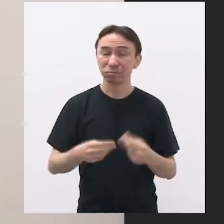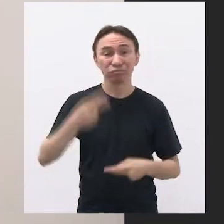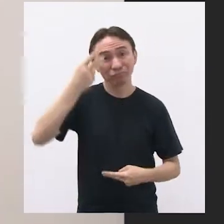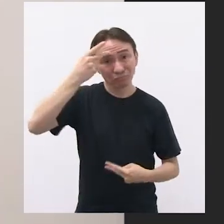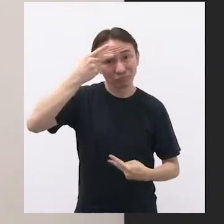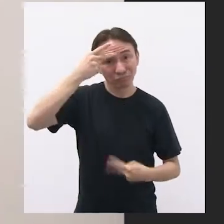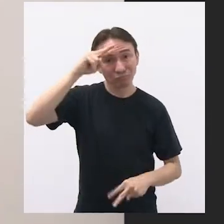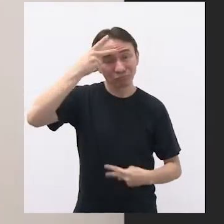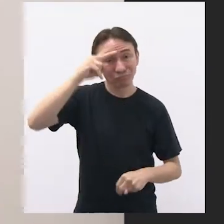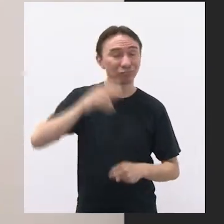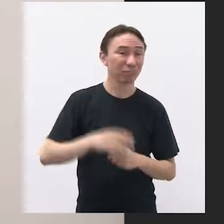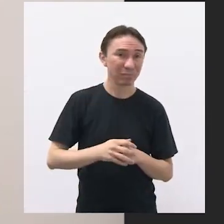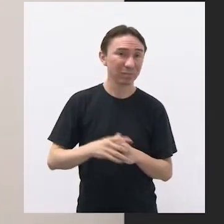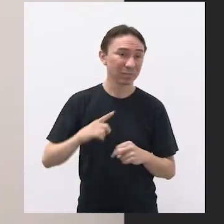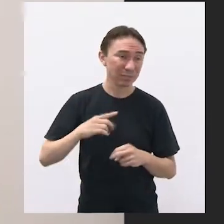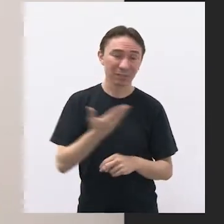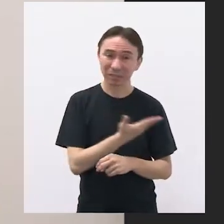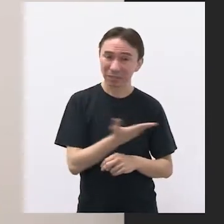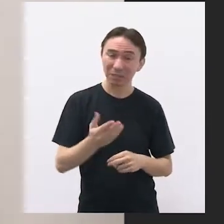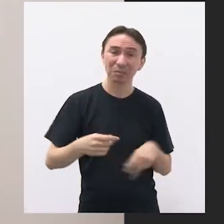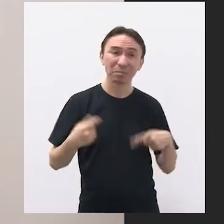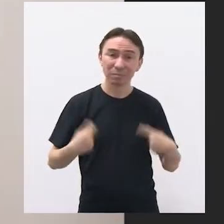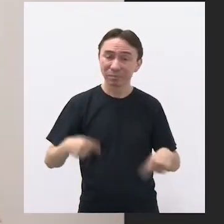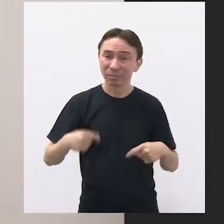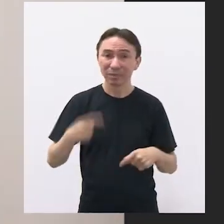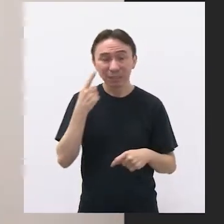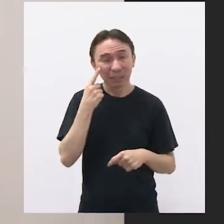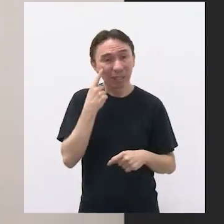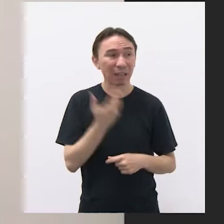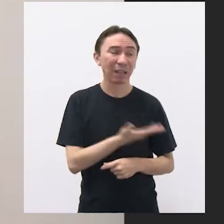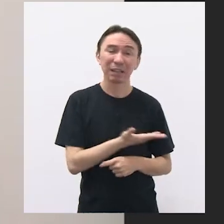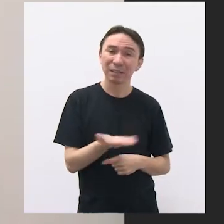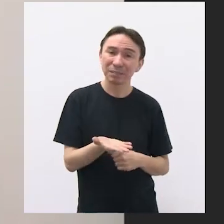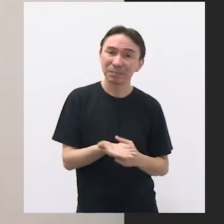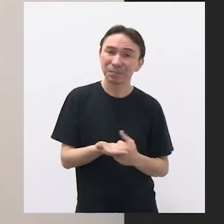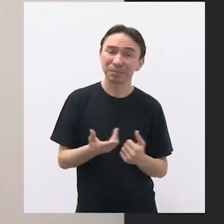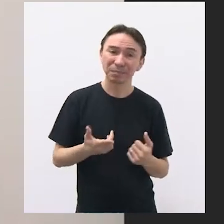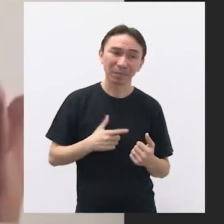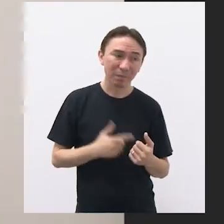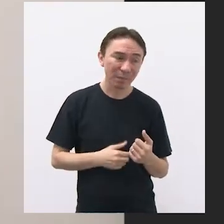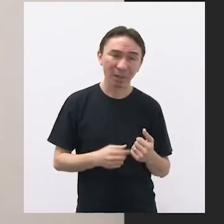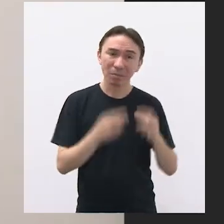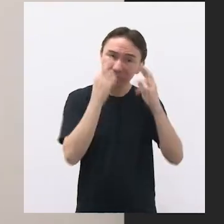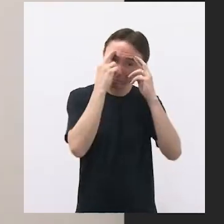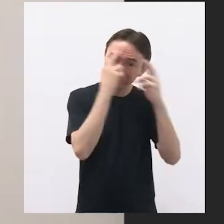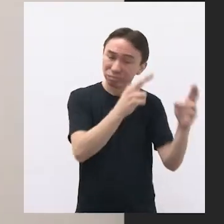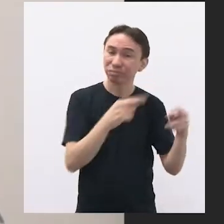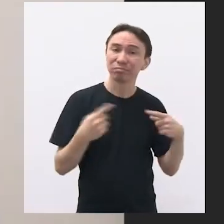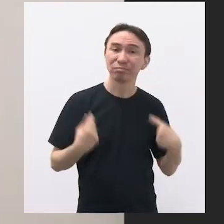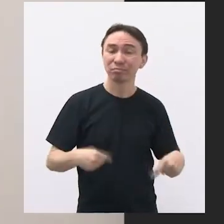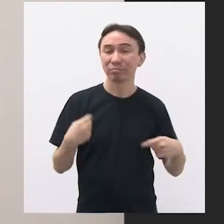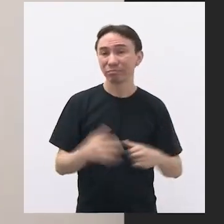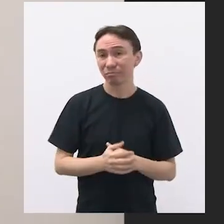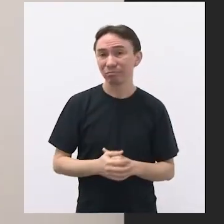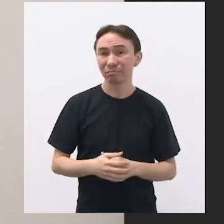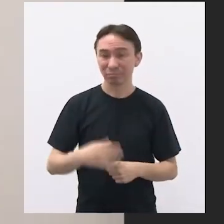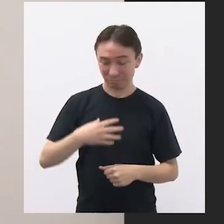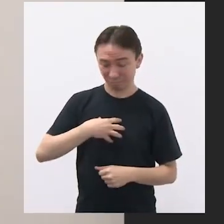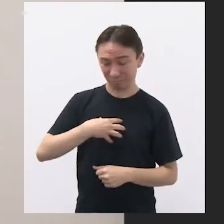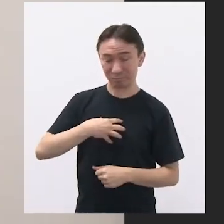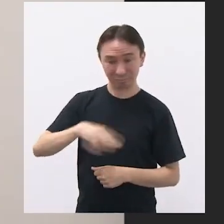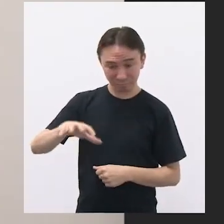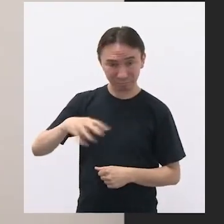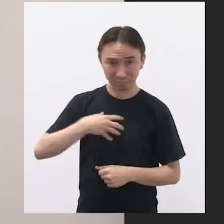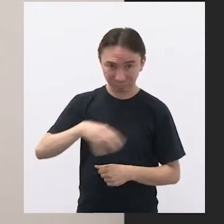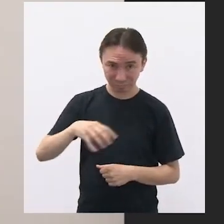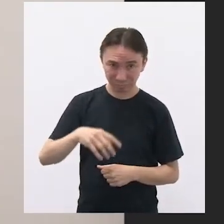acolhidas e valorizadas e respeitadas. E aí, além da questão da identidade, nós temos a questão da orientação